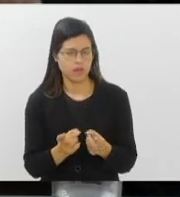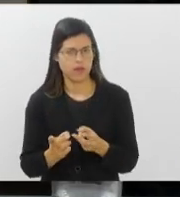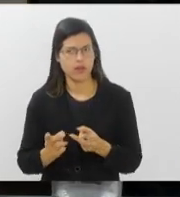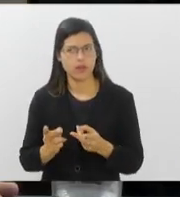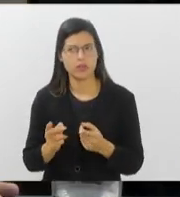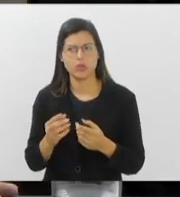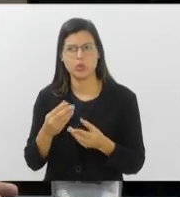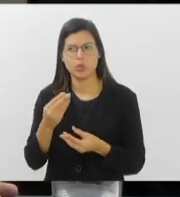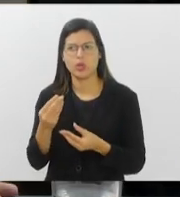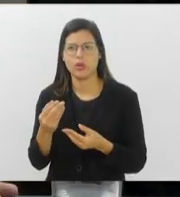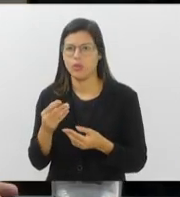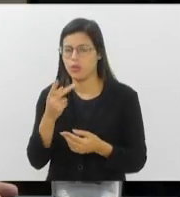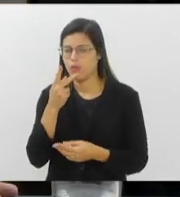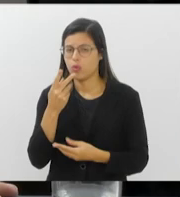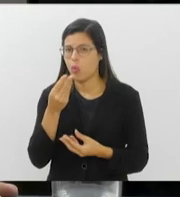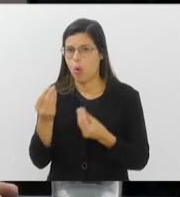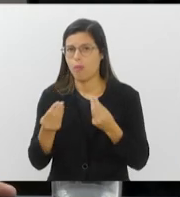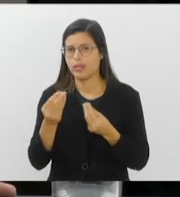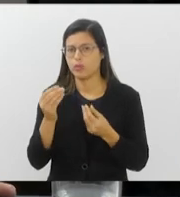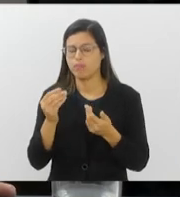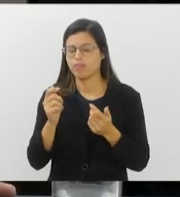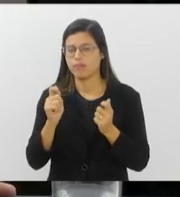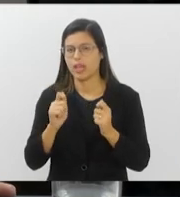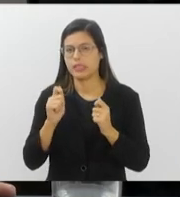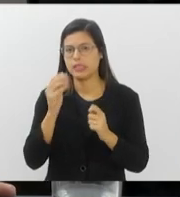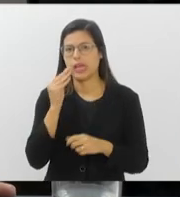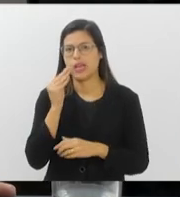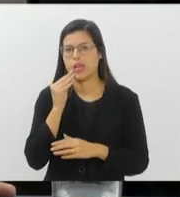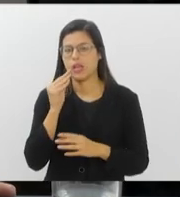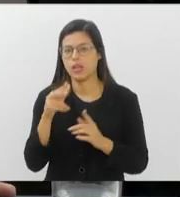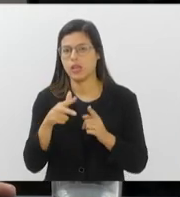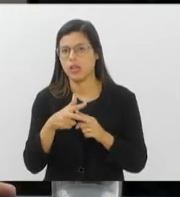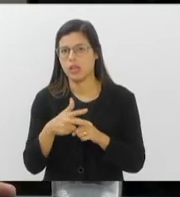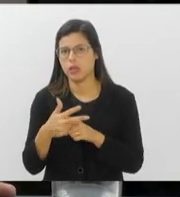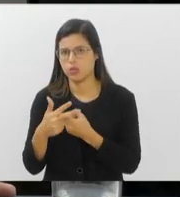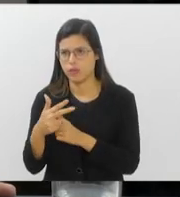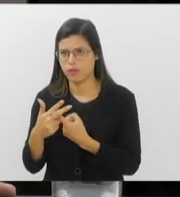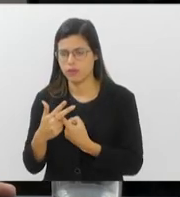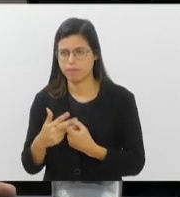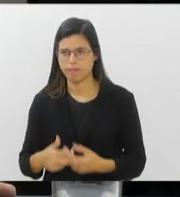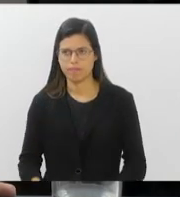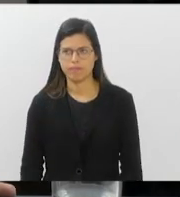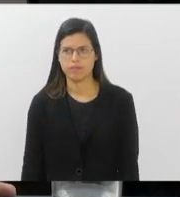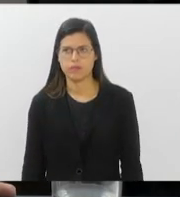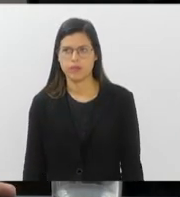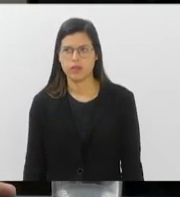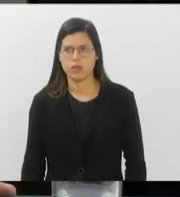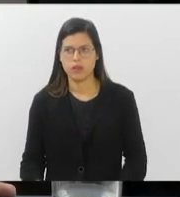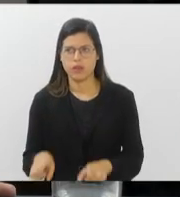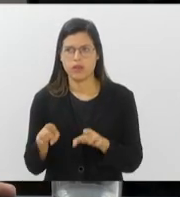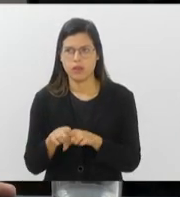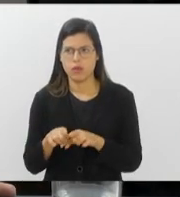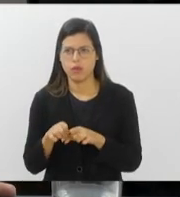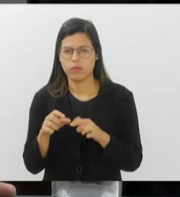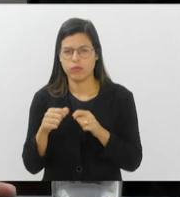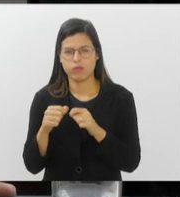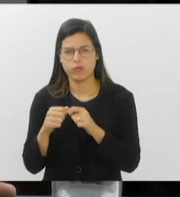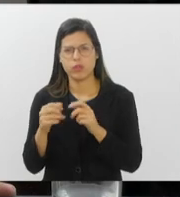ser contornado. Além do mais, eu tive que fazer contato com o deputado Fábio